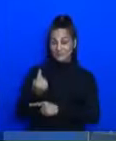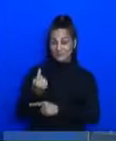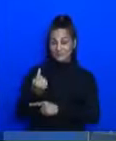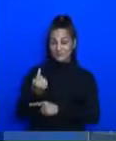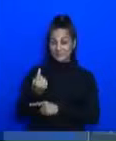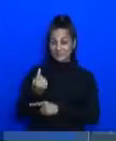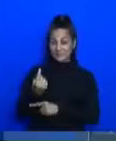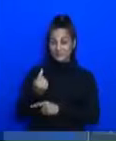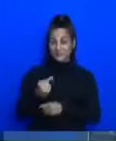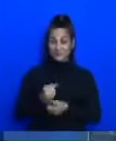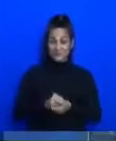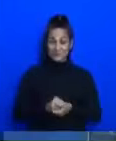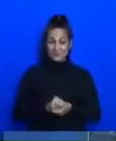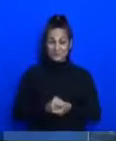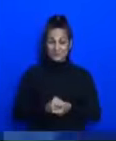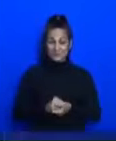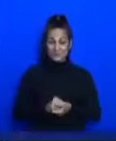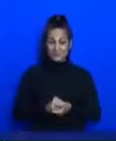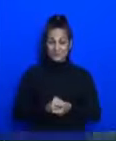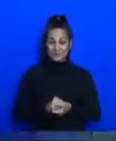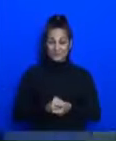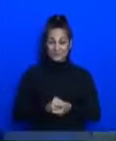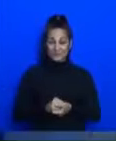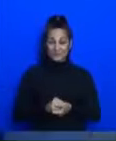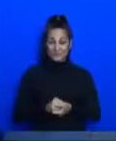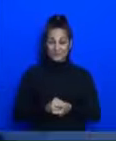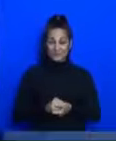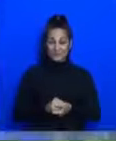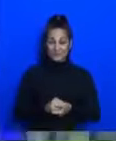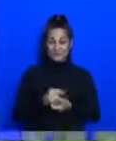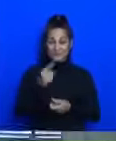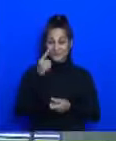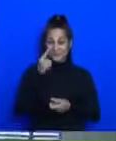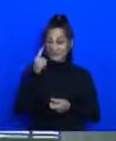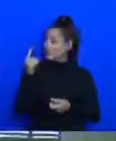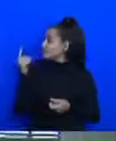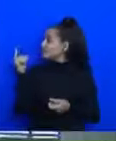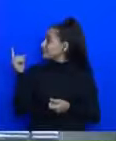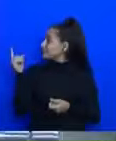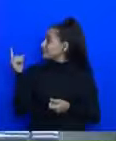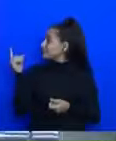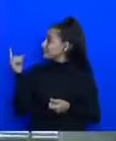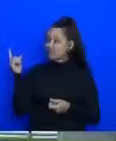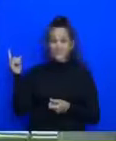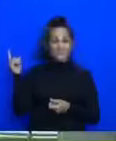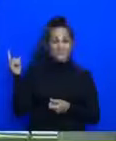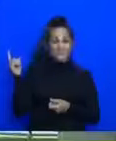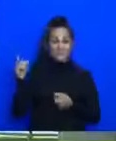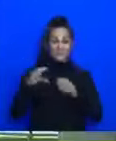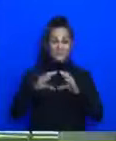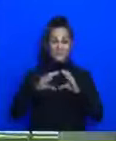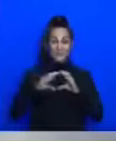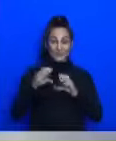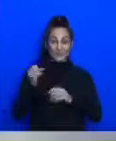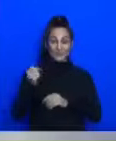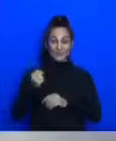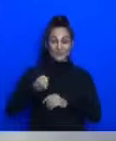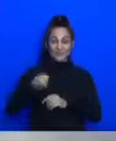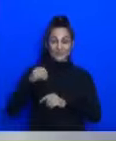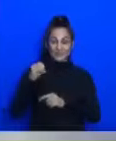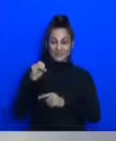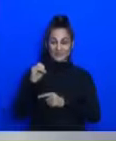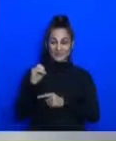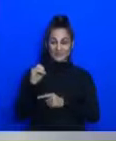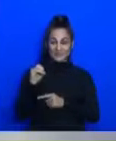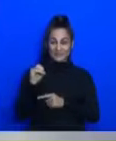1. Miss Lane, nossa garota da sorte, apresenta os números sorteados no Super 7. Bola branca, número